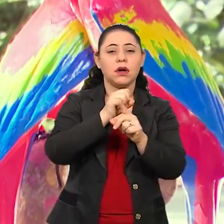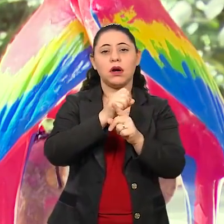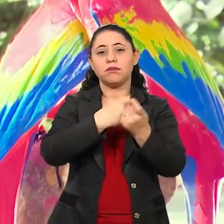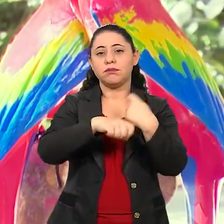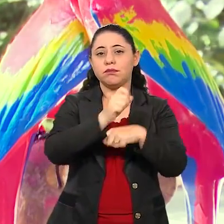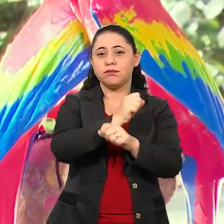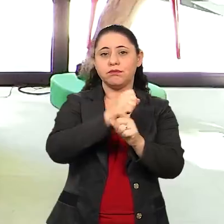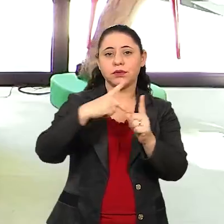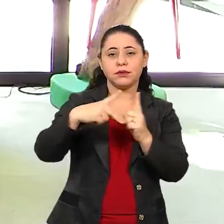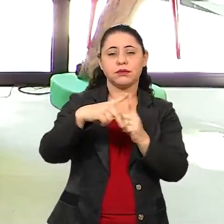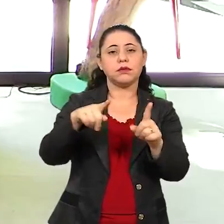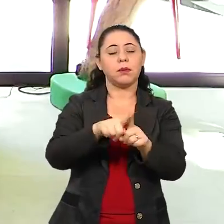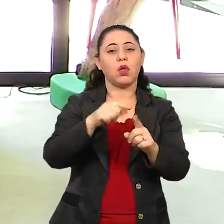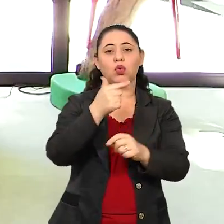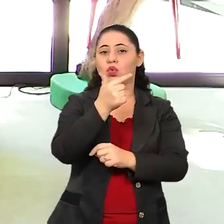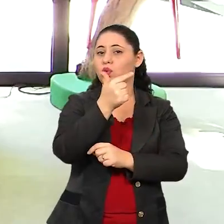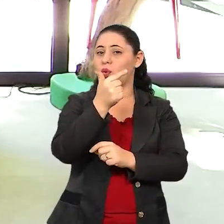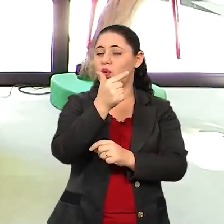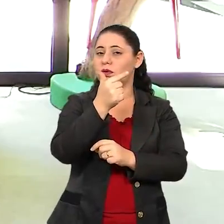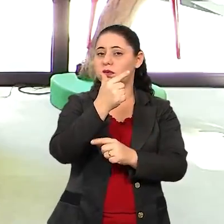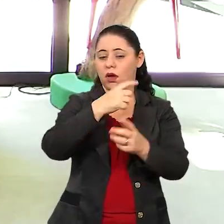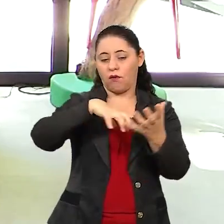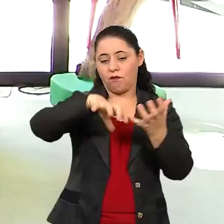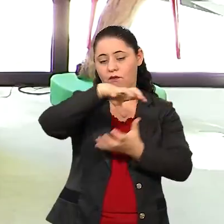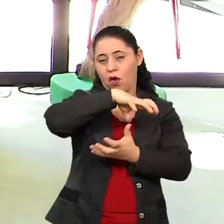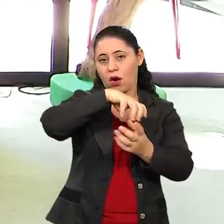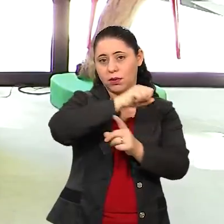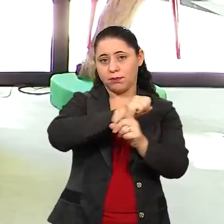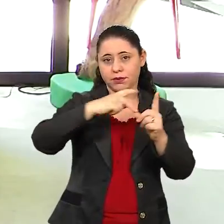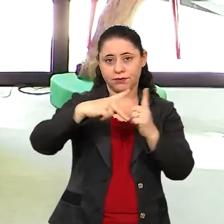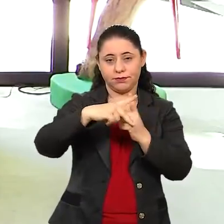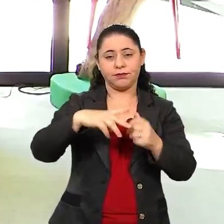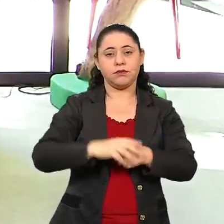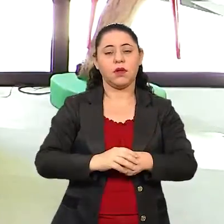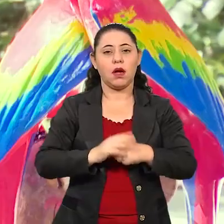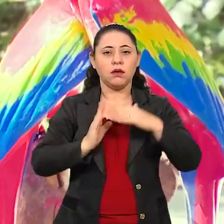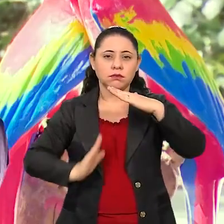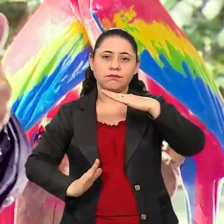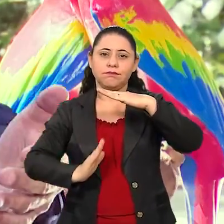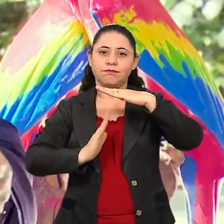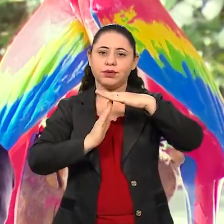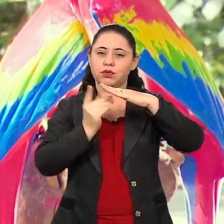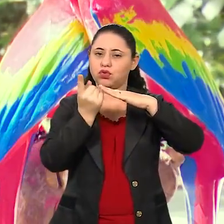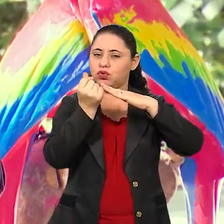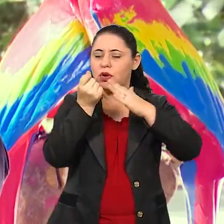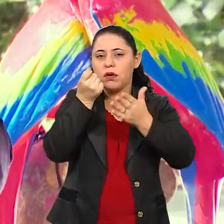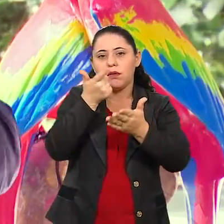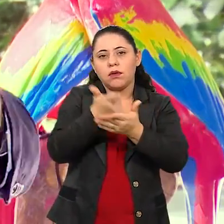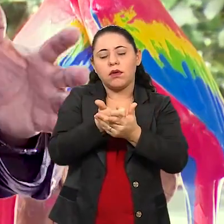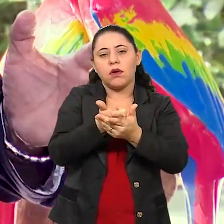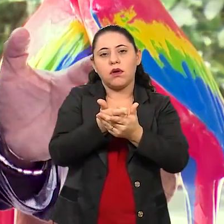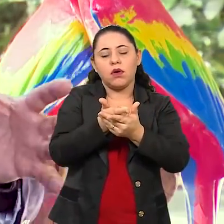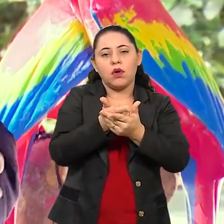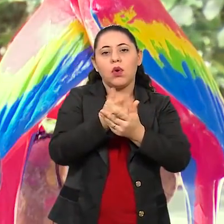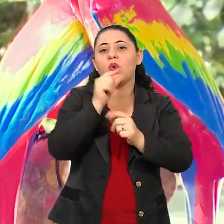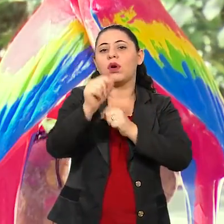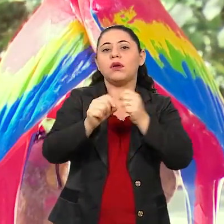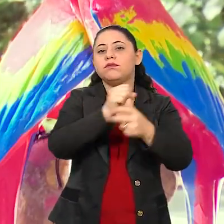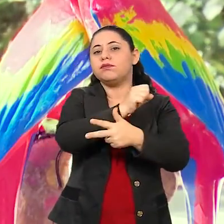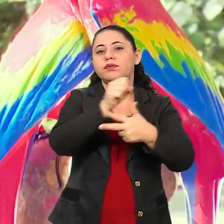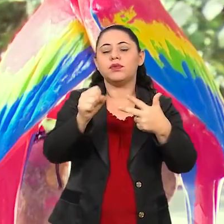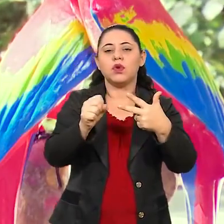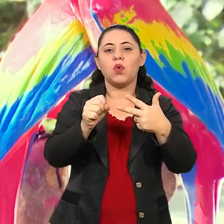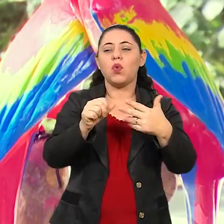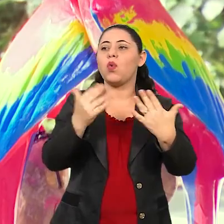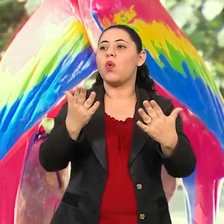As Reformas previdenciária fizemos duas reformas previdenciárias o teto de gás que foi estabelecer com